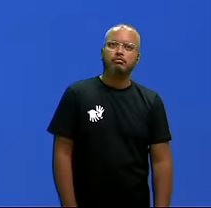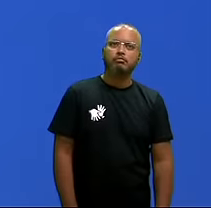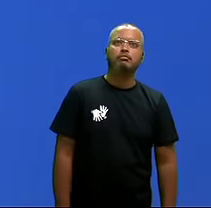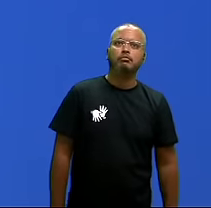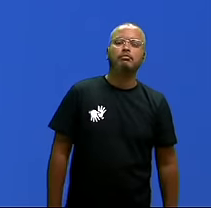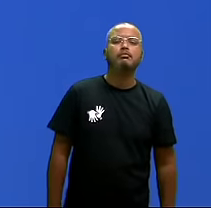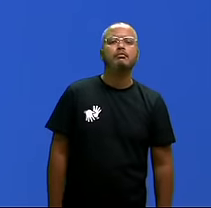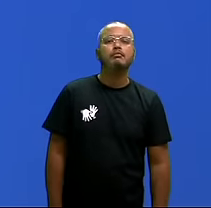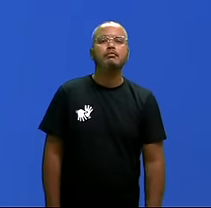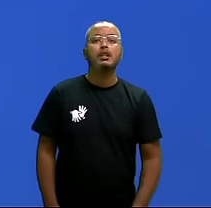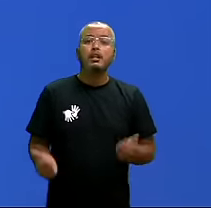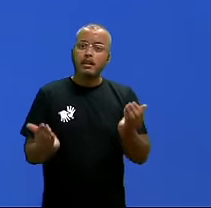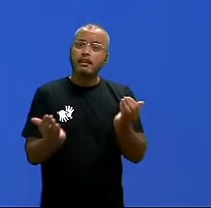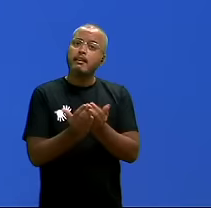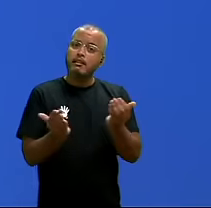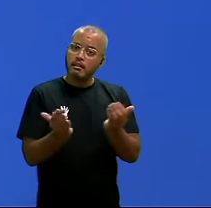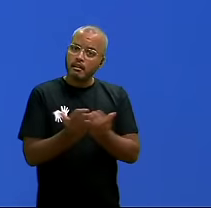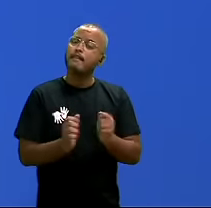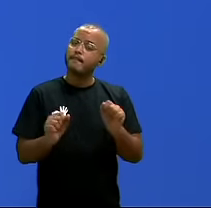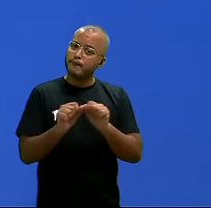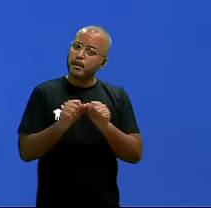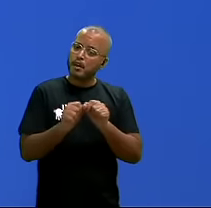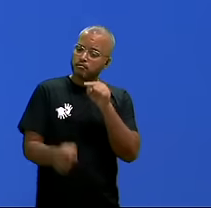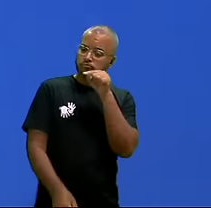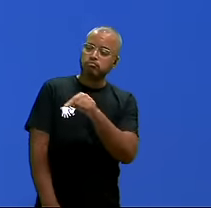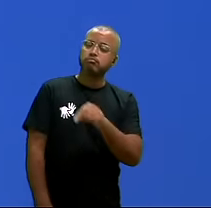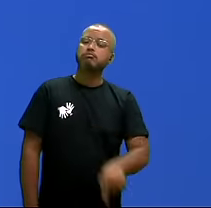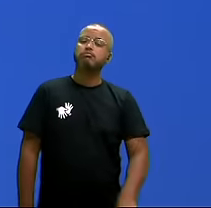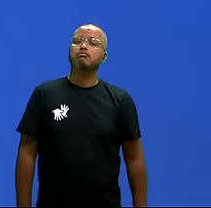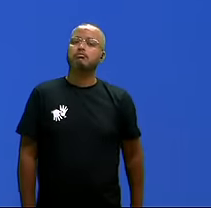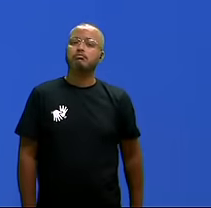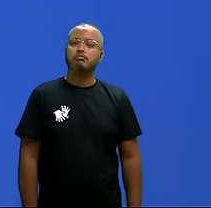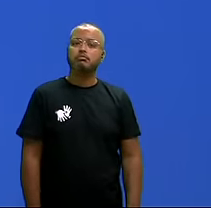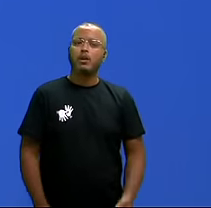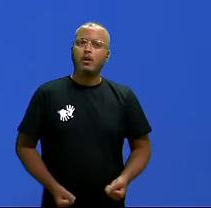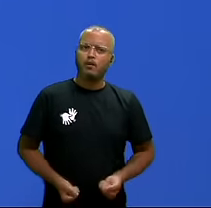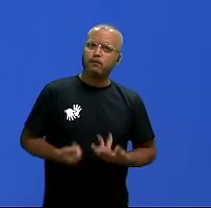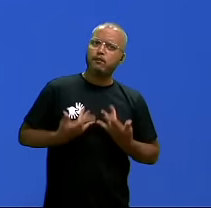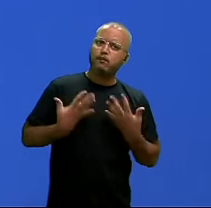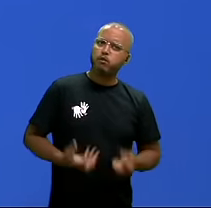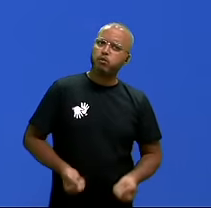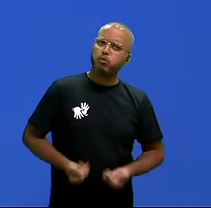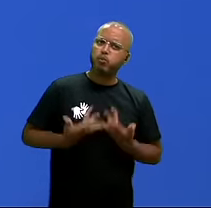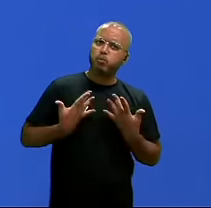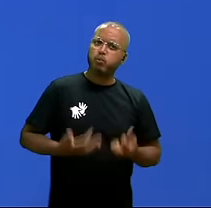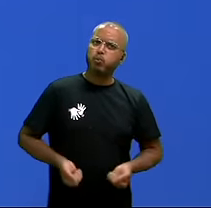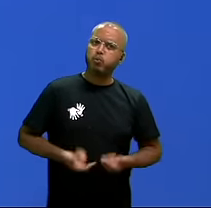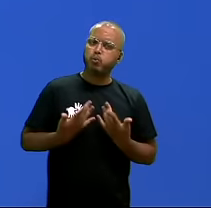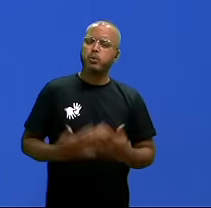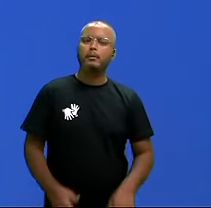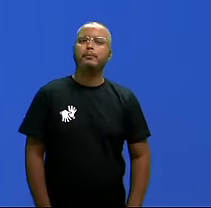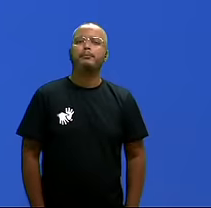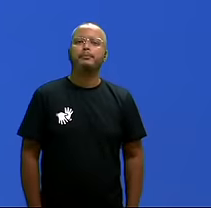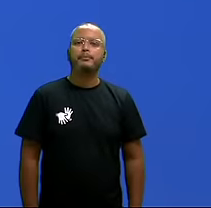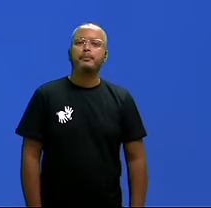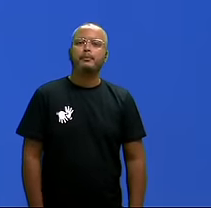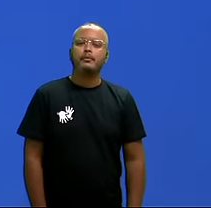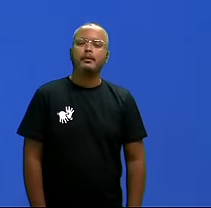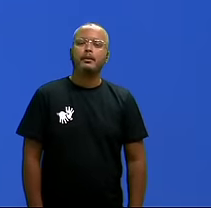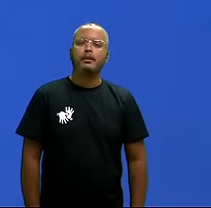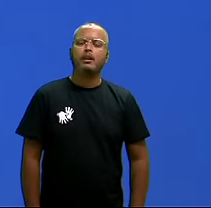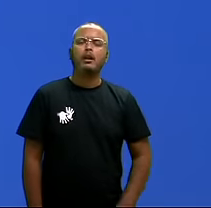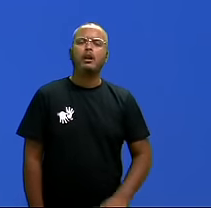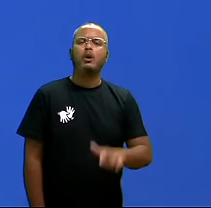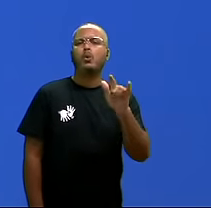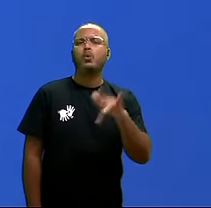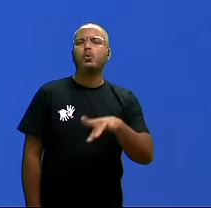E é assim que crente funciona. Funciona desse jeito, flui desse jeito. Como assim, pastor? Quais foram as últimas palavras de Paulo?